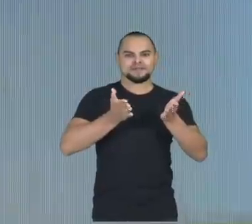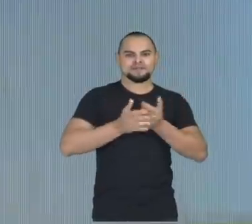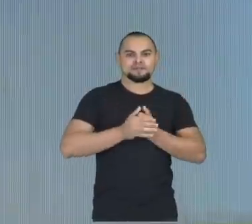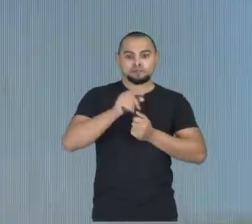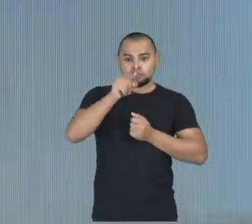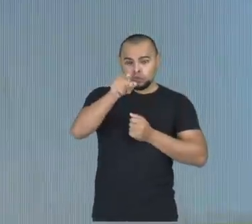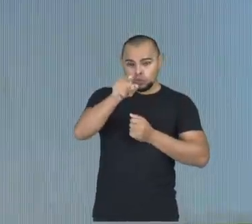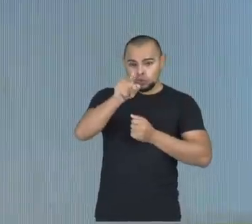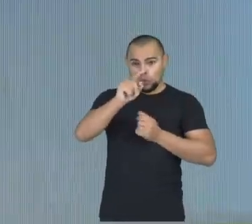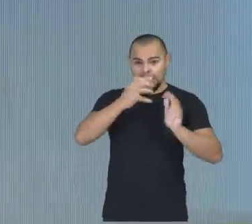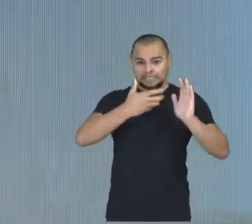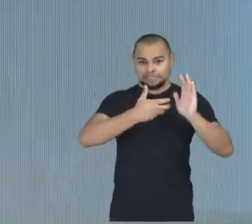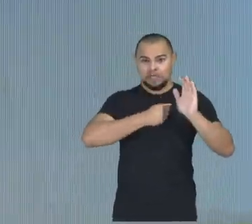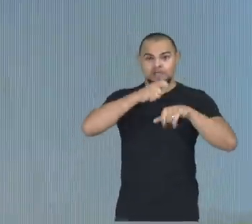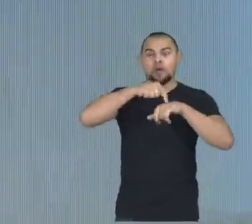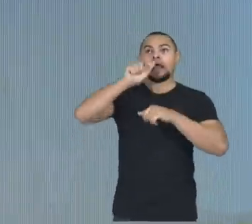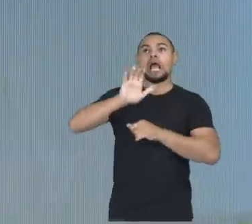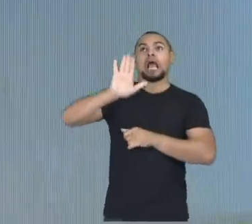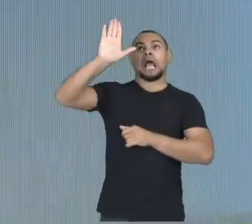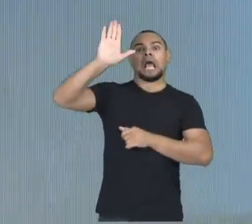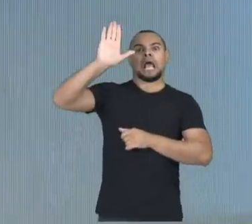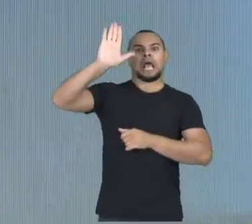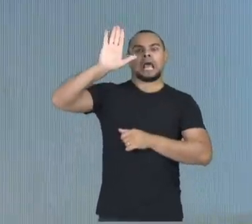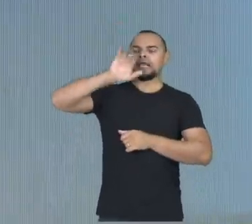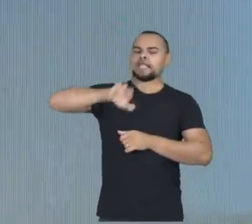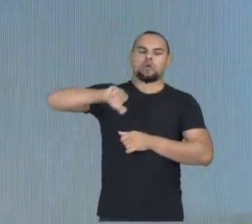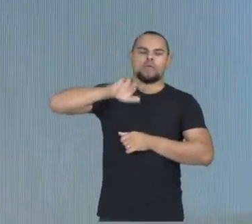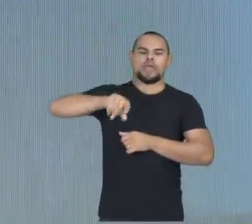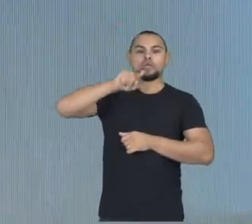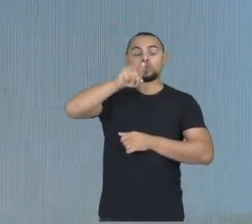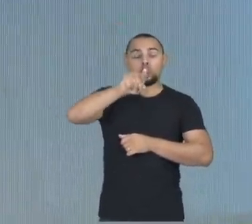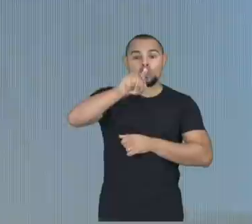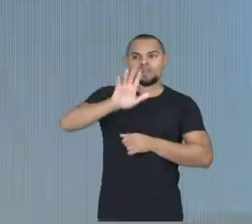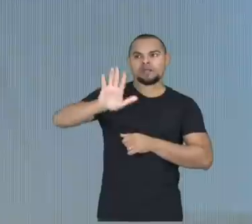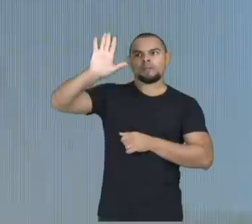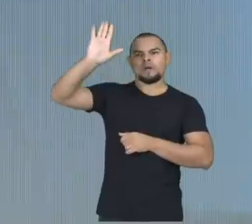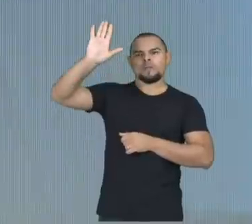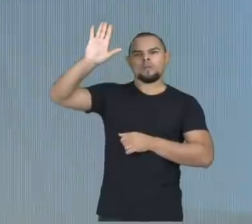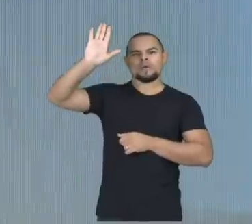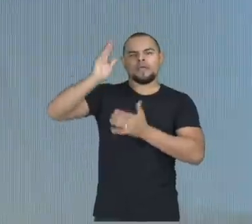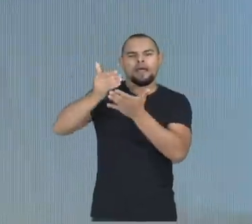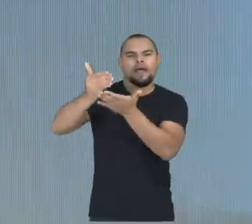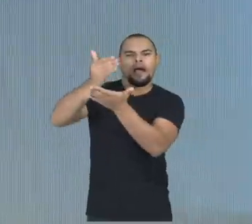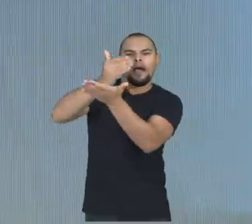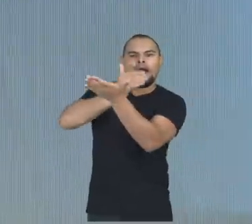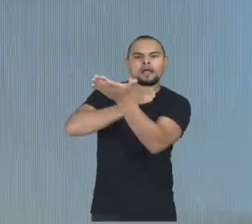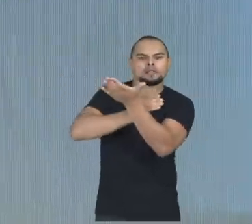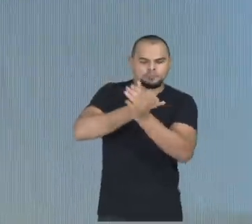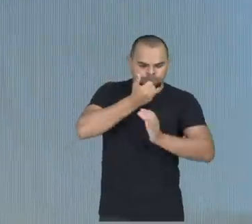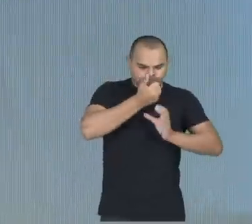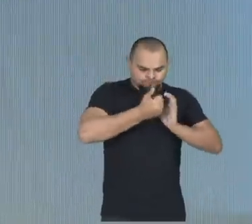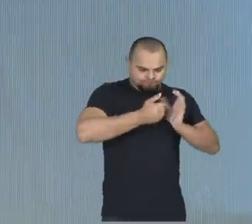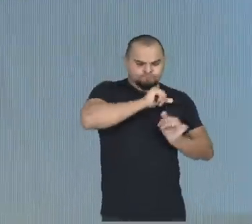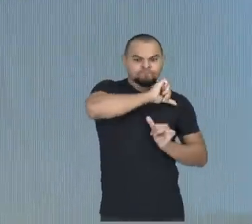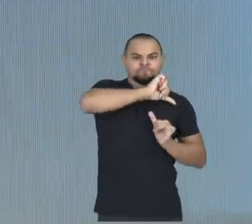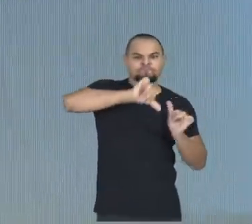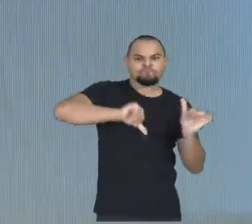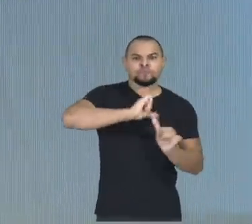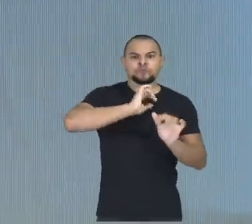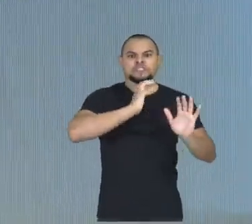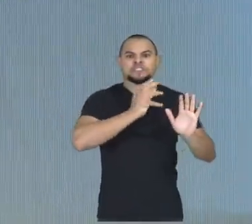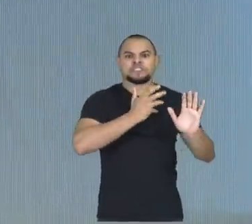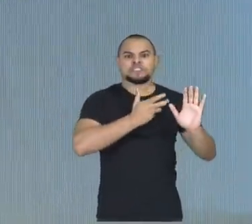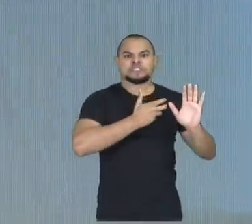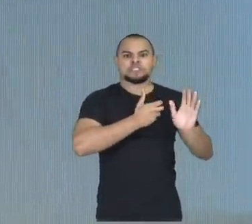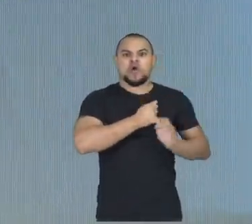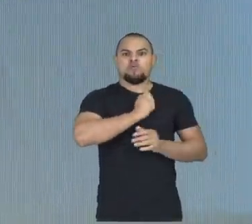salvo quando você levanta a mão. Você levanta a mão porque a palavra de Deus fez sentido e você foi salvo por ele.